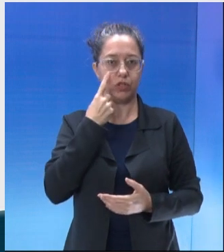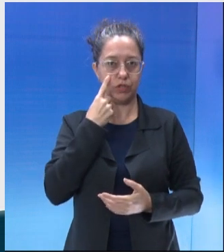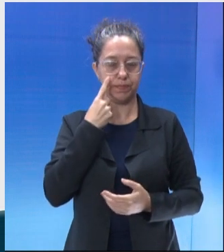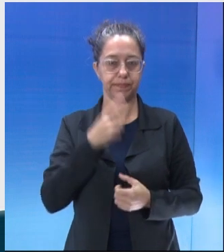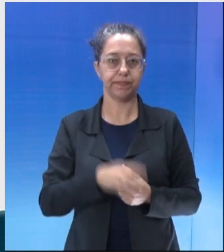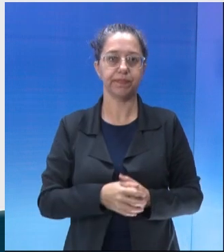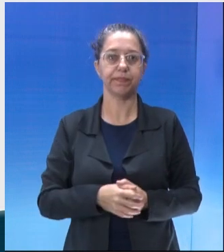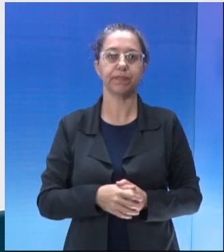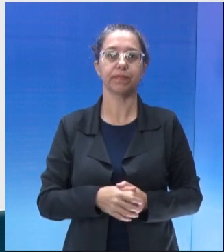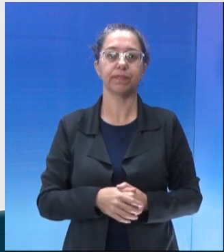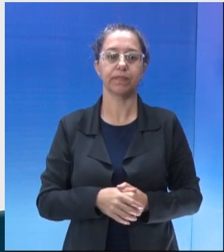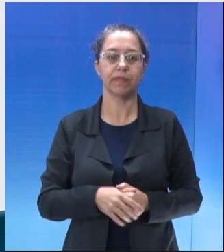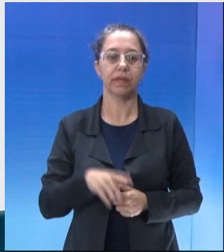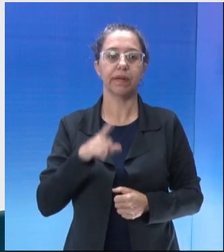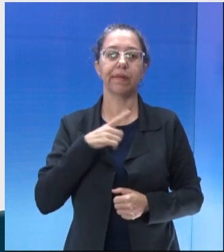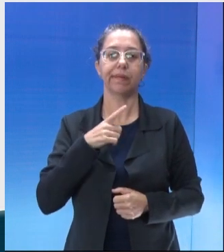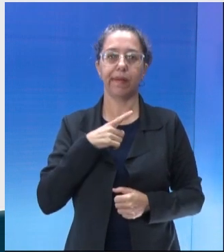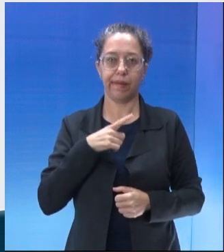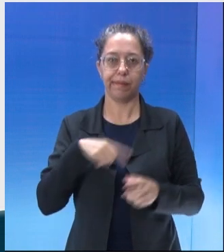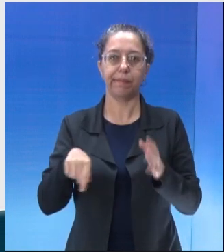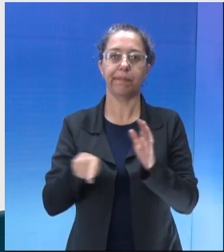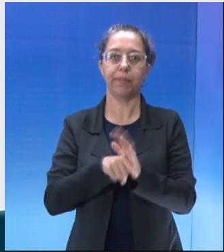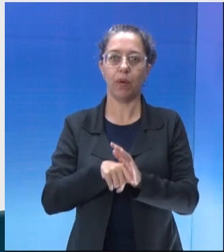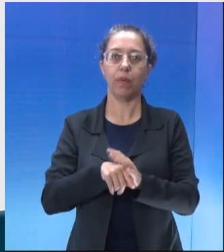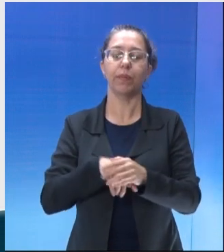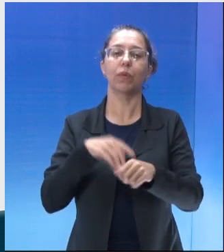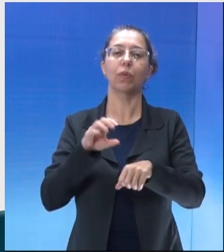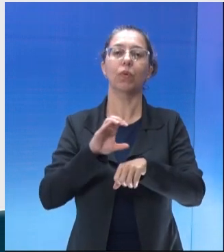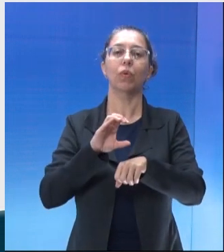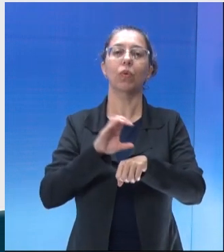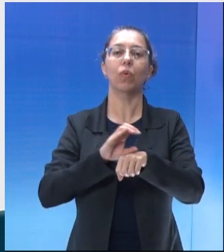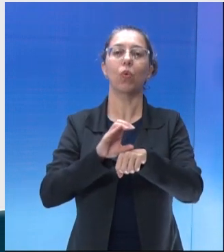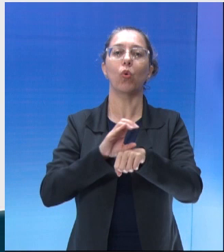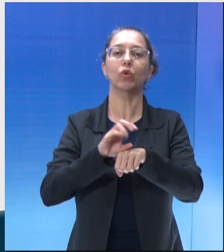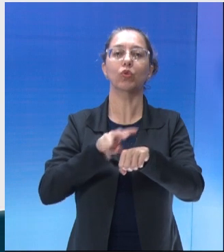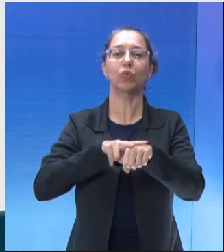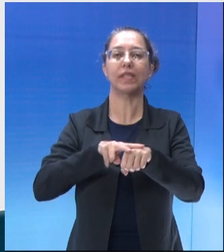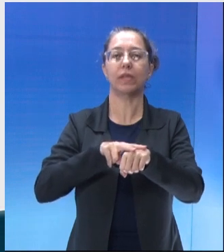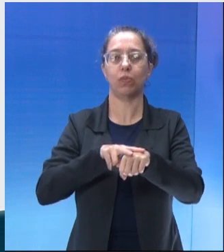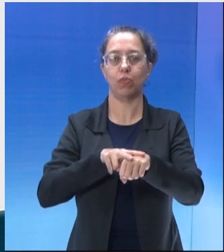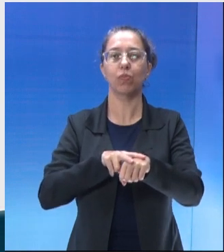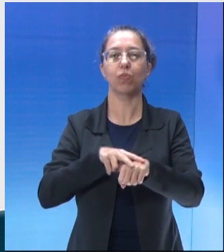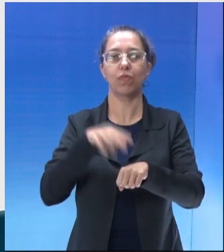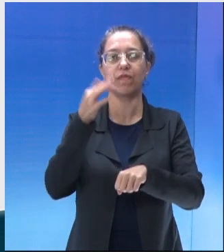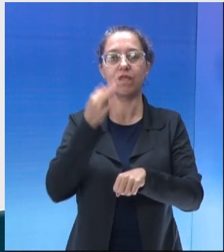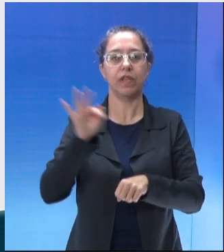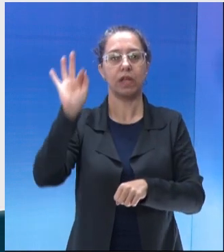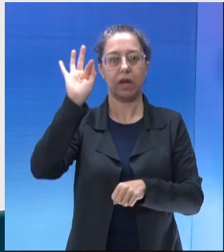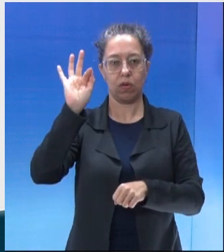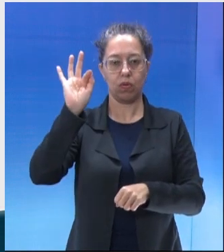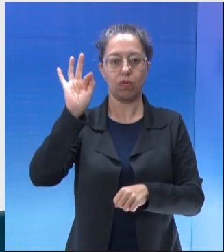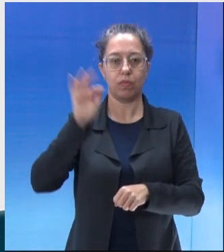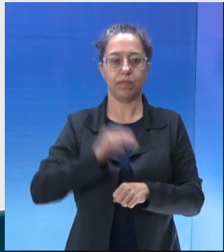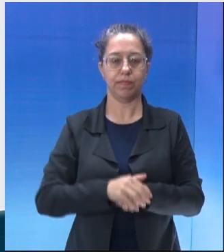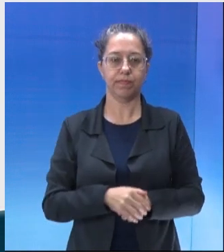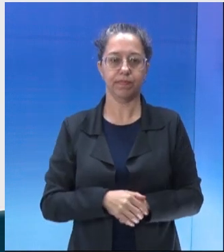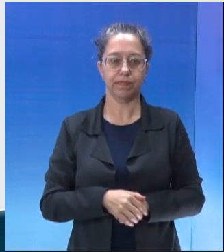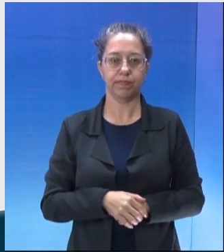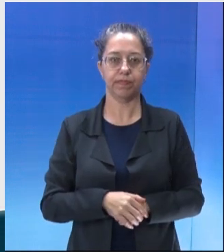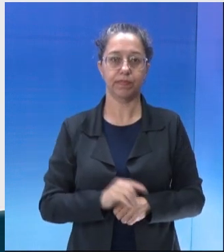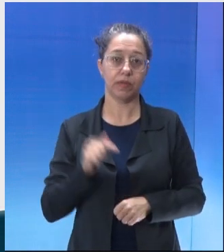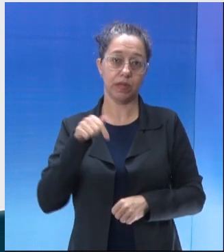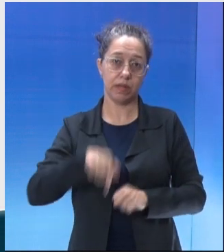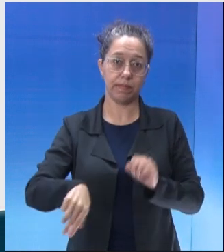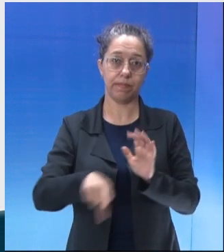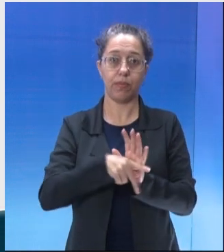questão é extraída de um artigo da Constituição Federal da República, a Constituição em vigor no